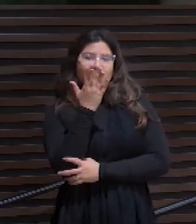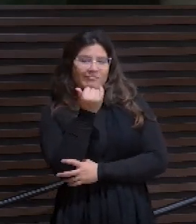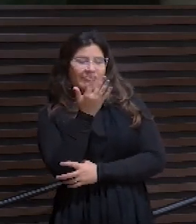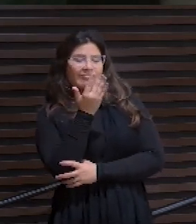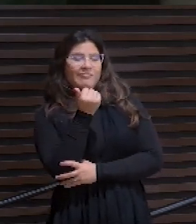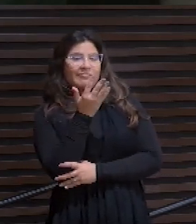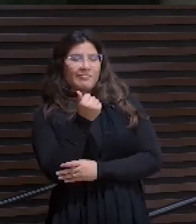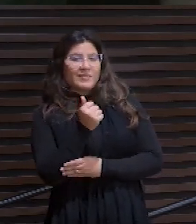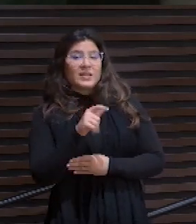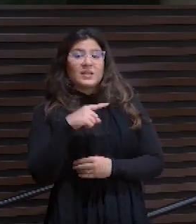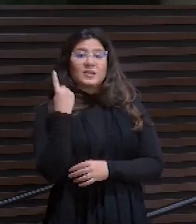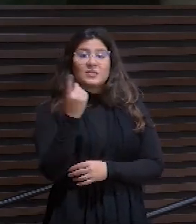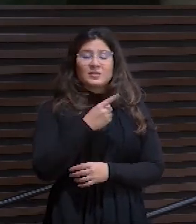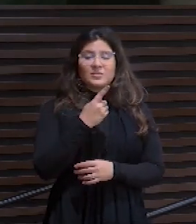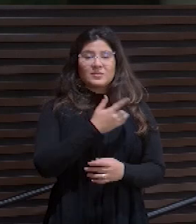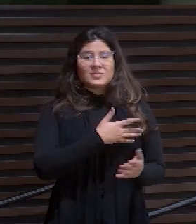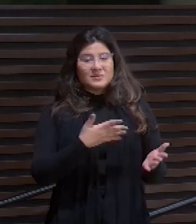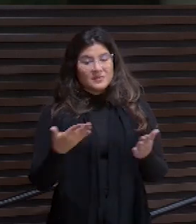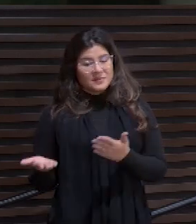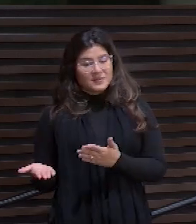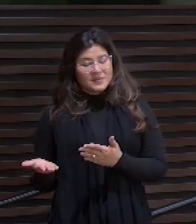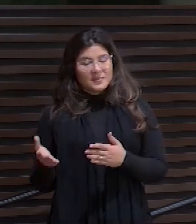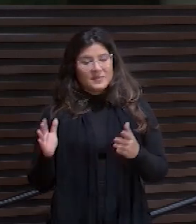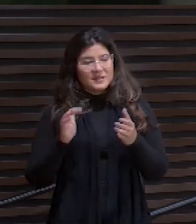E aí a gente vai para o casamento